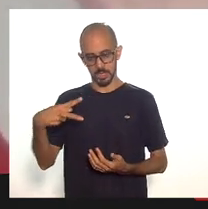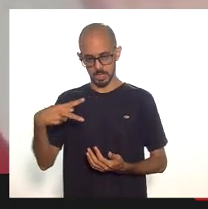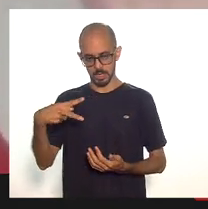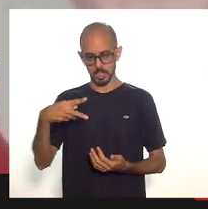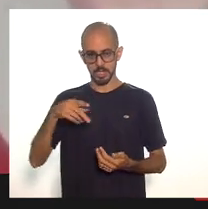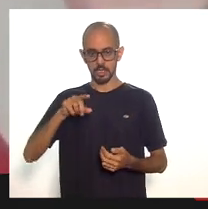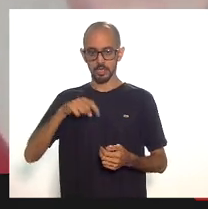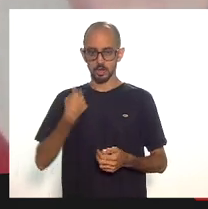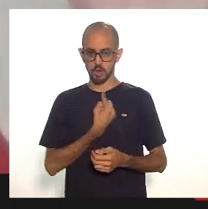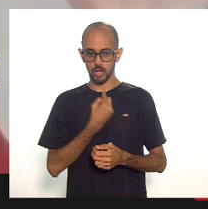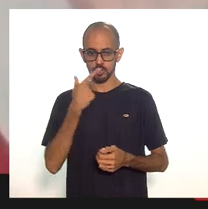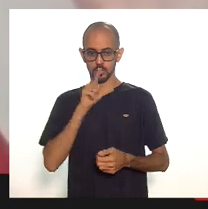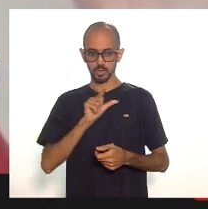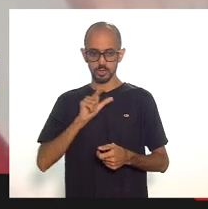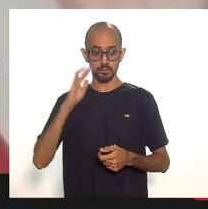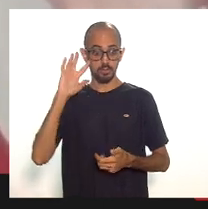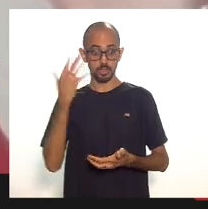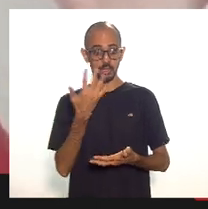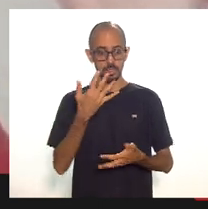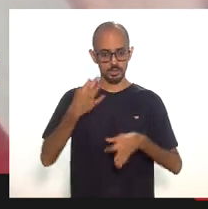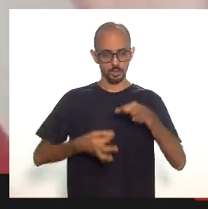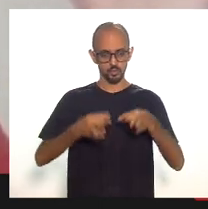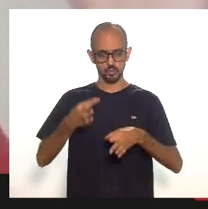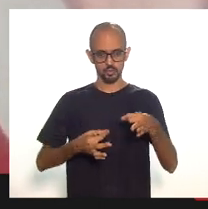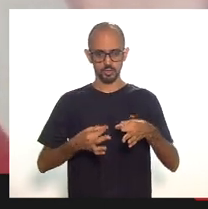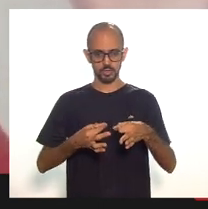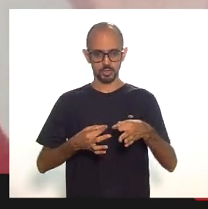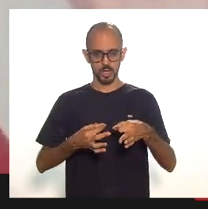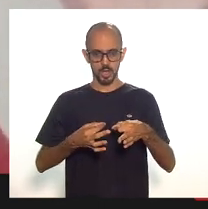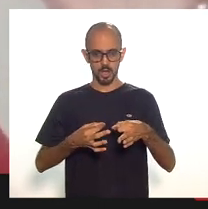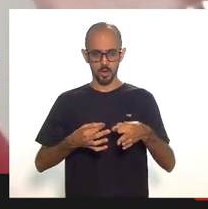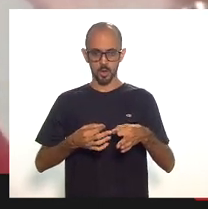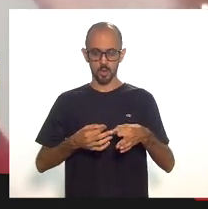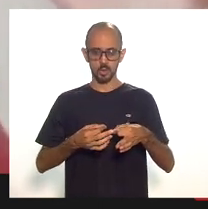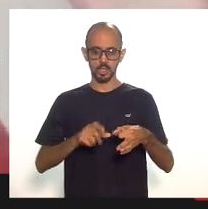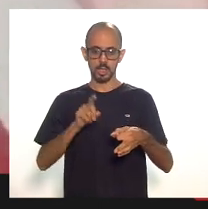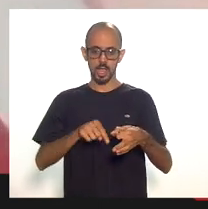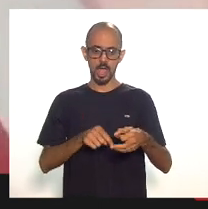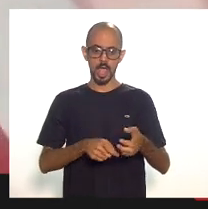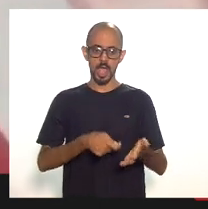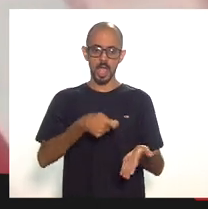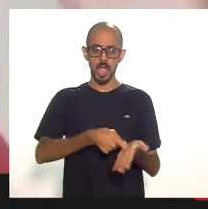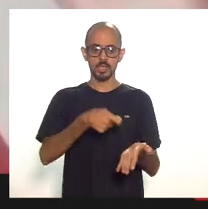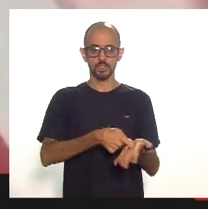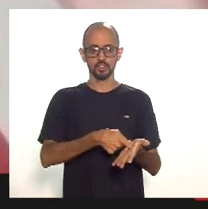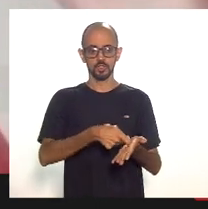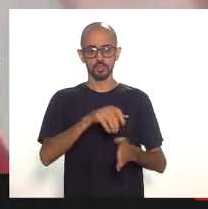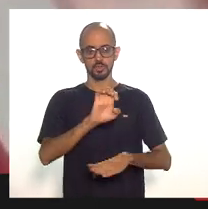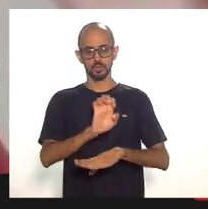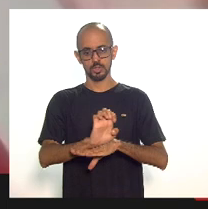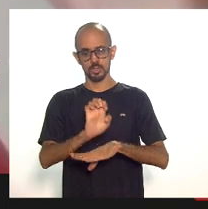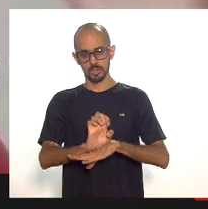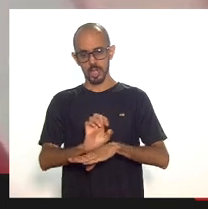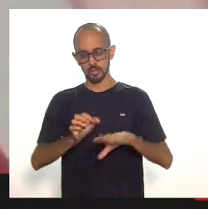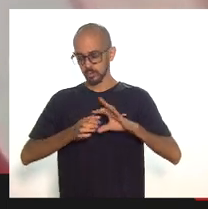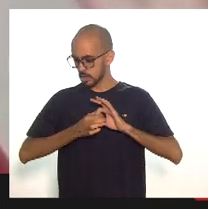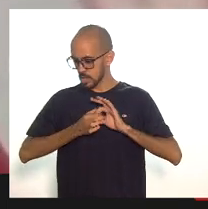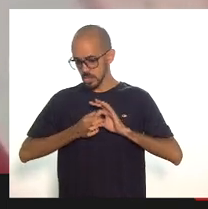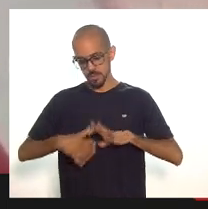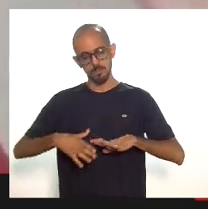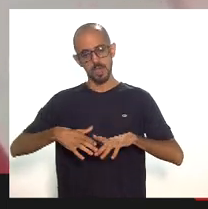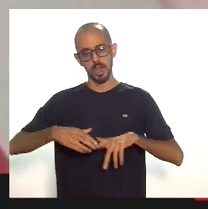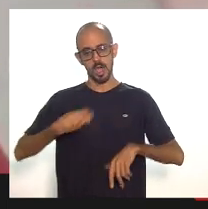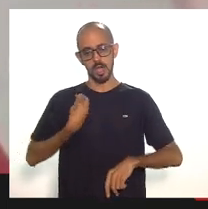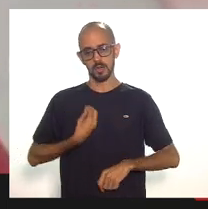uma sentença de procedência parcial, condenando ao Estado a que desbloqueie, coloque em